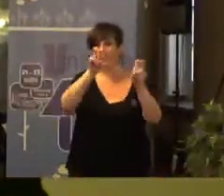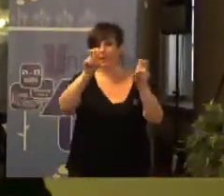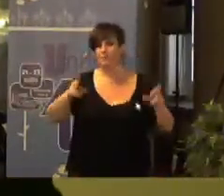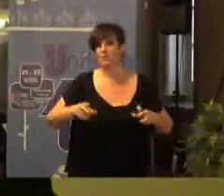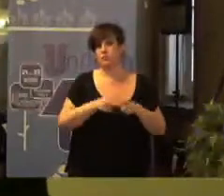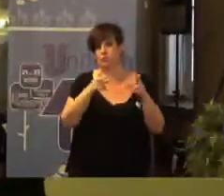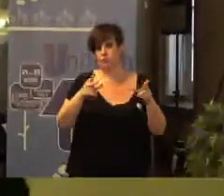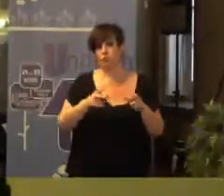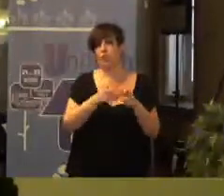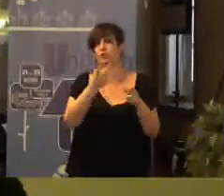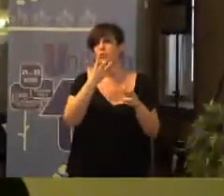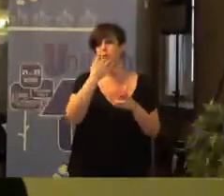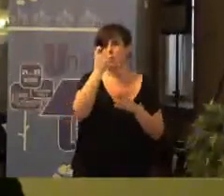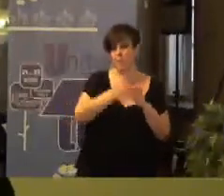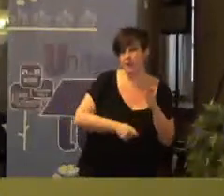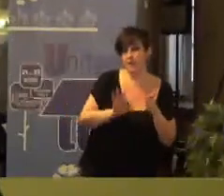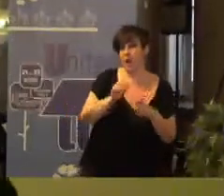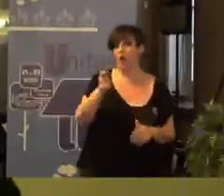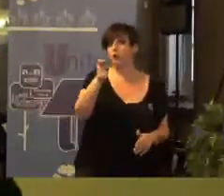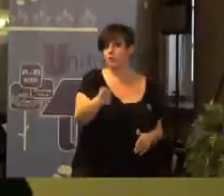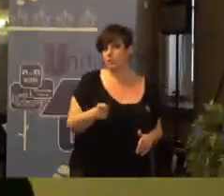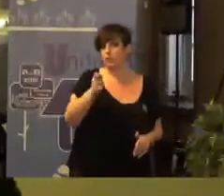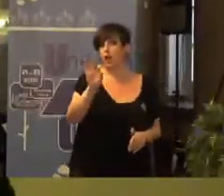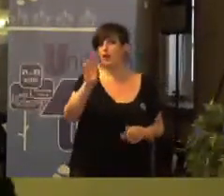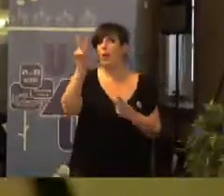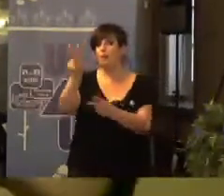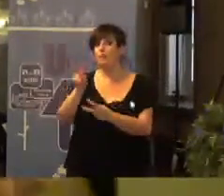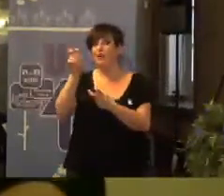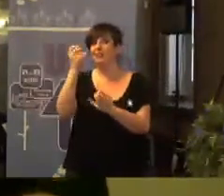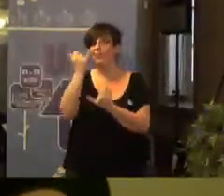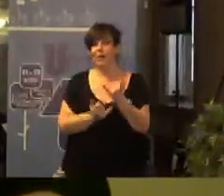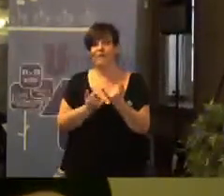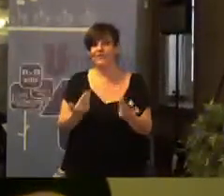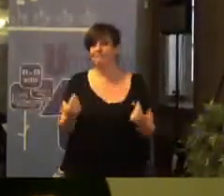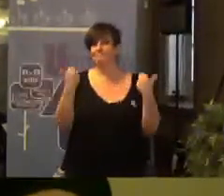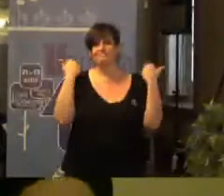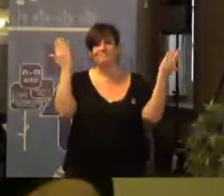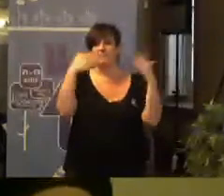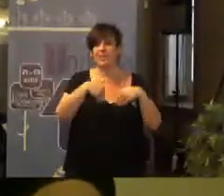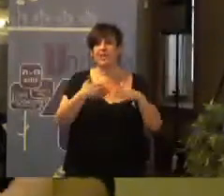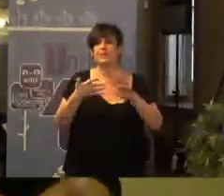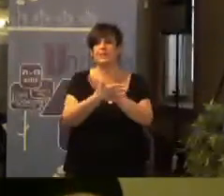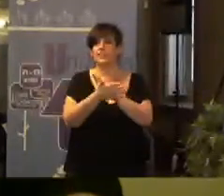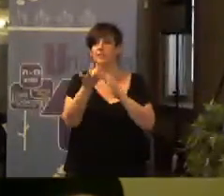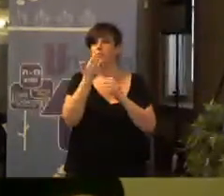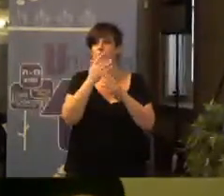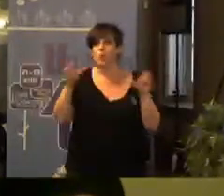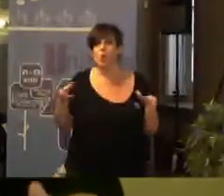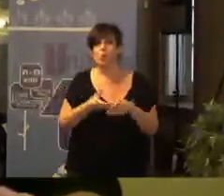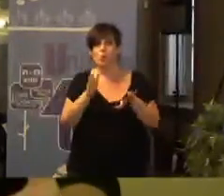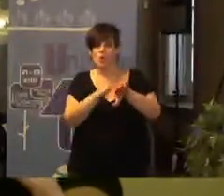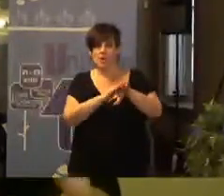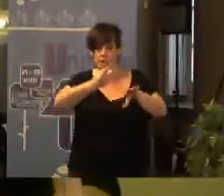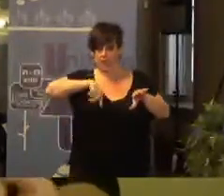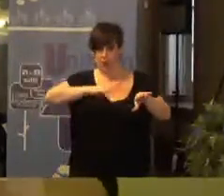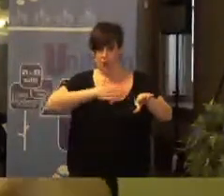questão orçamental, a questão tributária e a questão financeira. A participação do Bloco de Esquerda num governo deste tipo, por muito